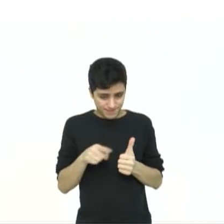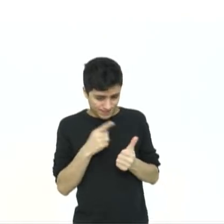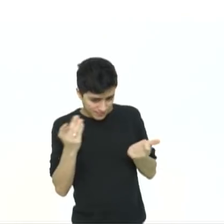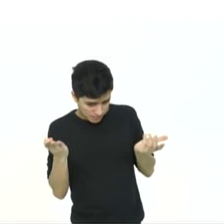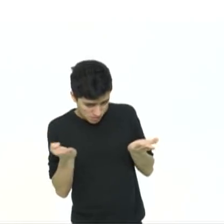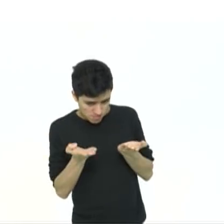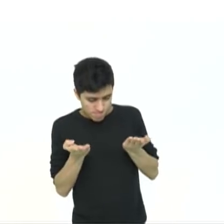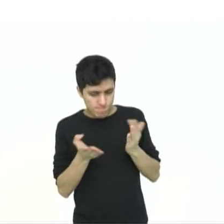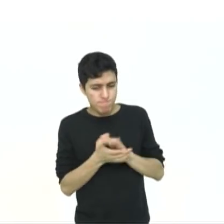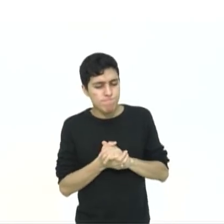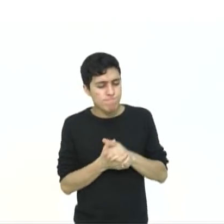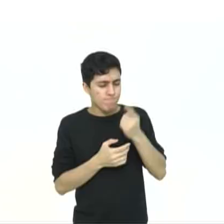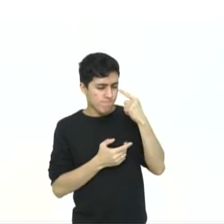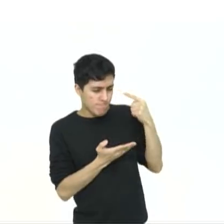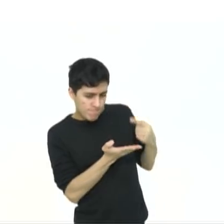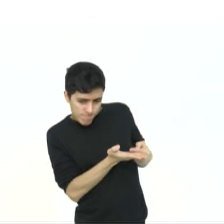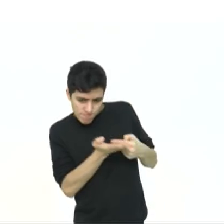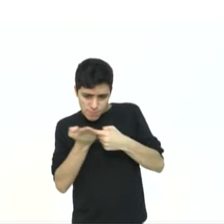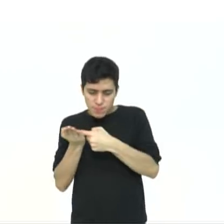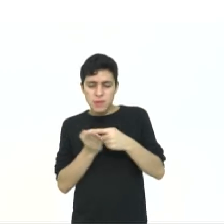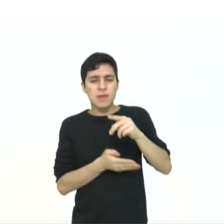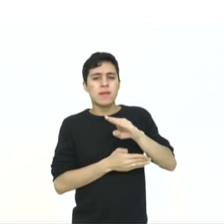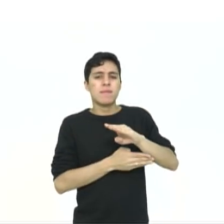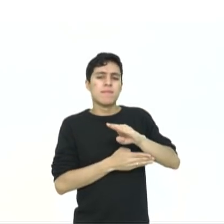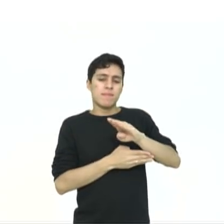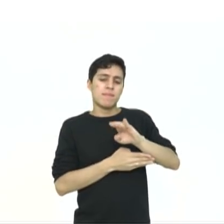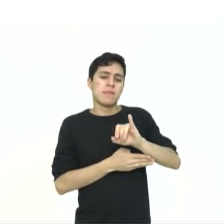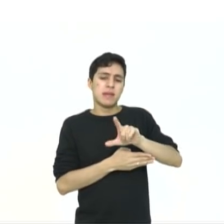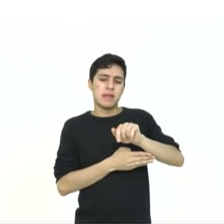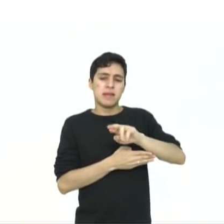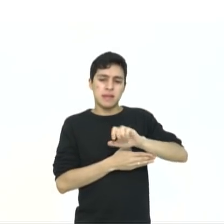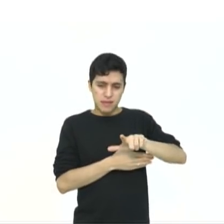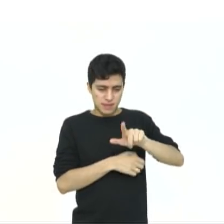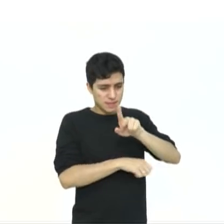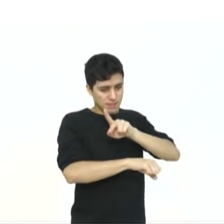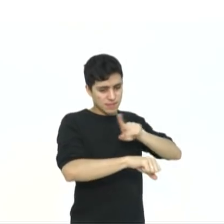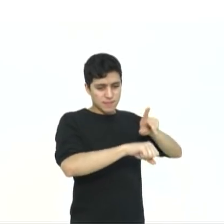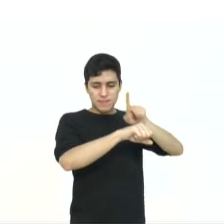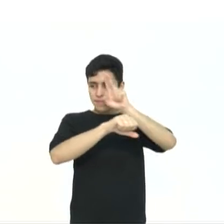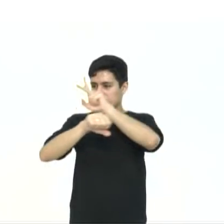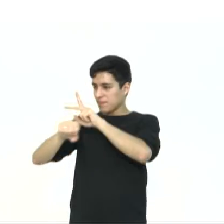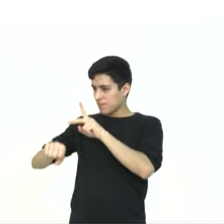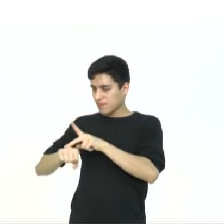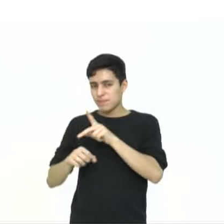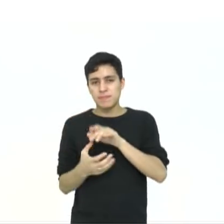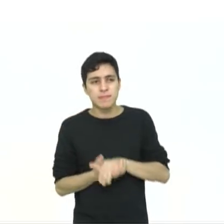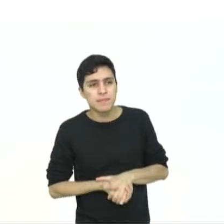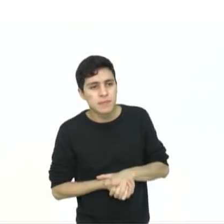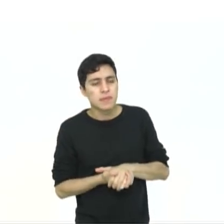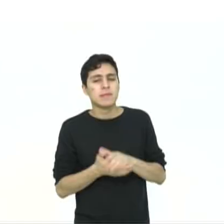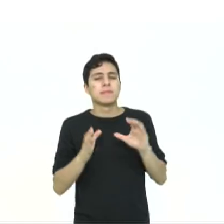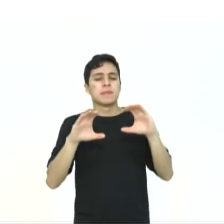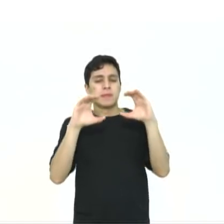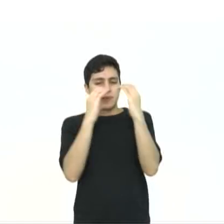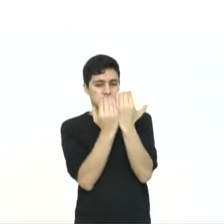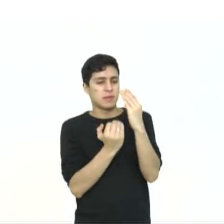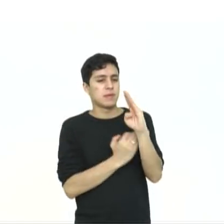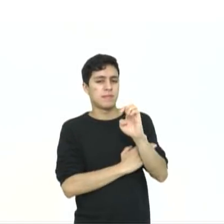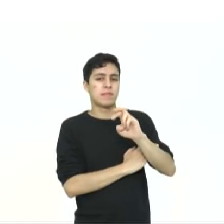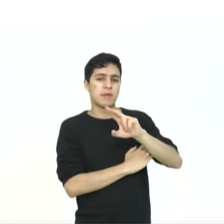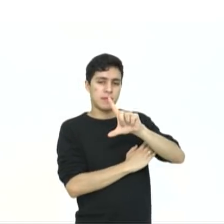identificar os acordos bilaterais da conferência. Bilaterais, né, professor? Entre os países, né? Isso, bom também. Da Conferência de Berlim.